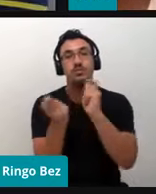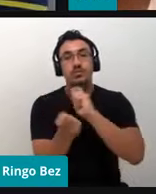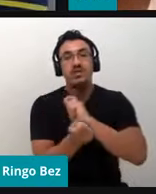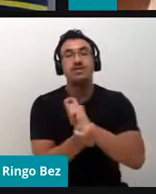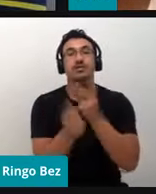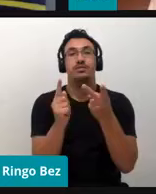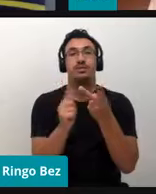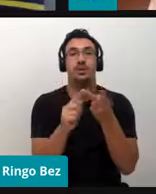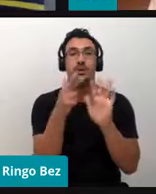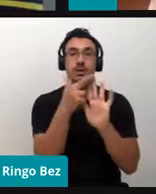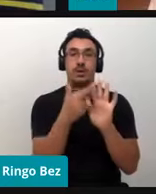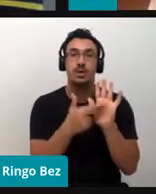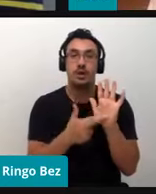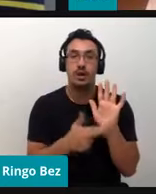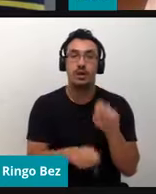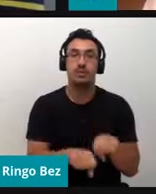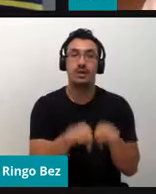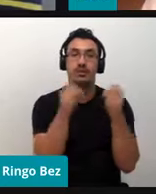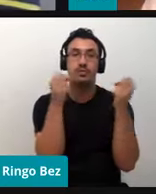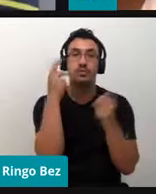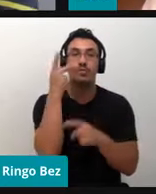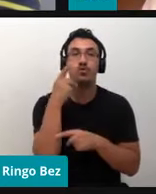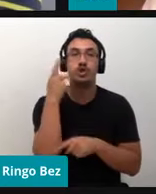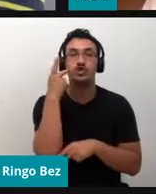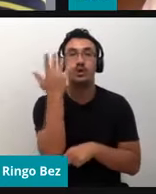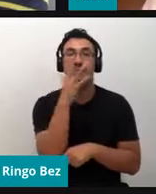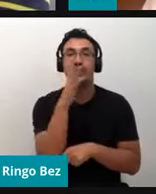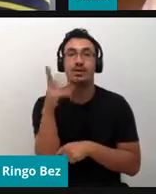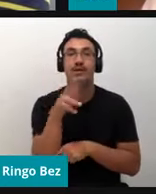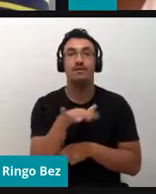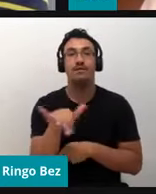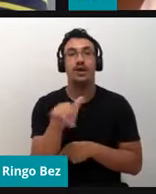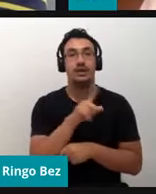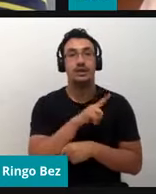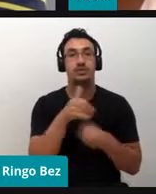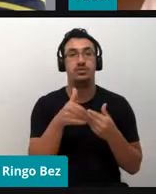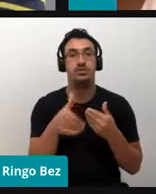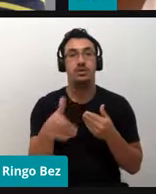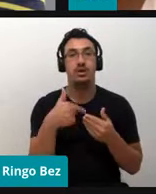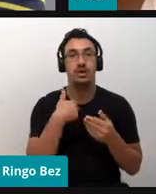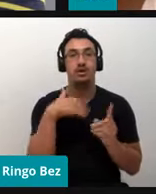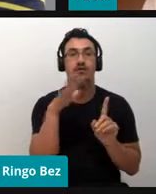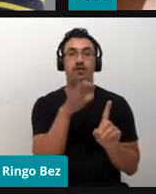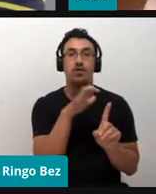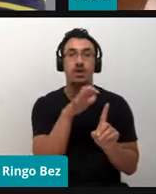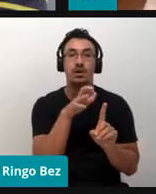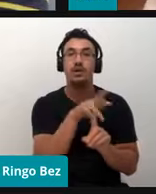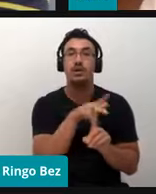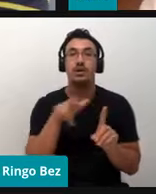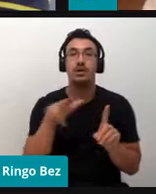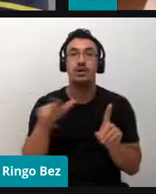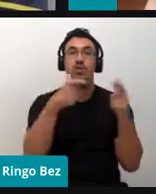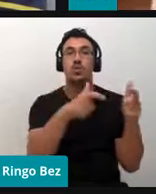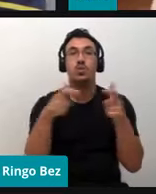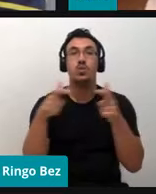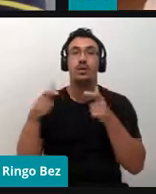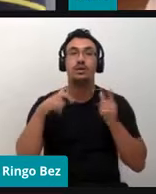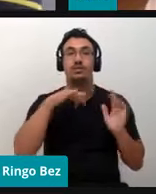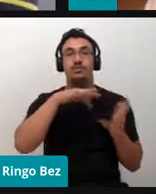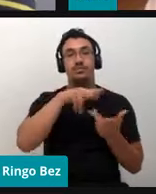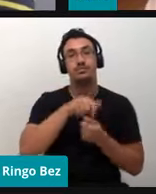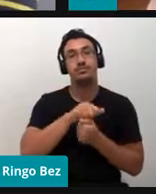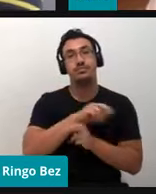afrouxamento da política ambiental, que vai motivar em diferentes regiões do planeta